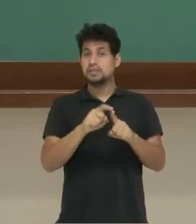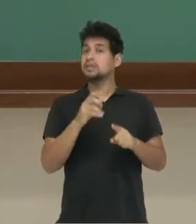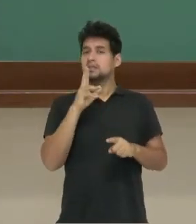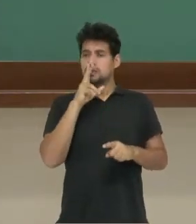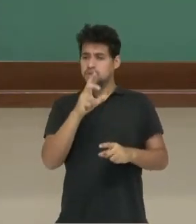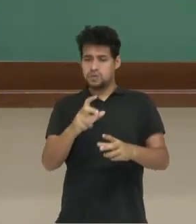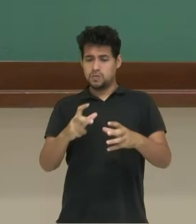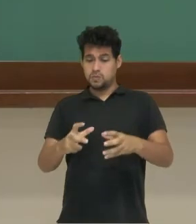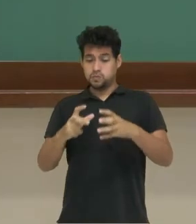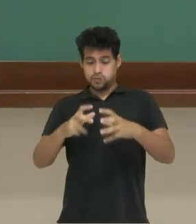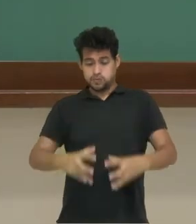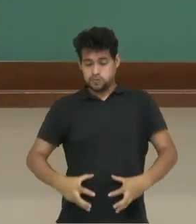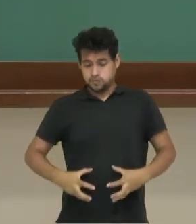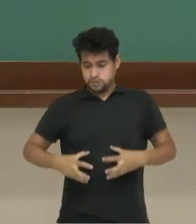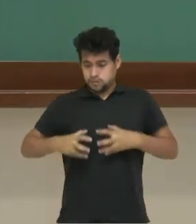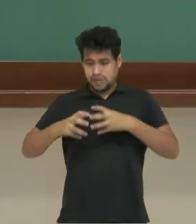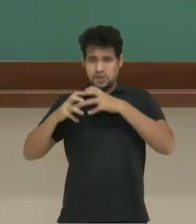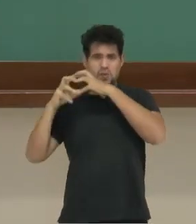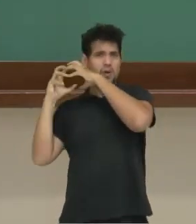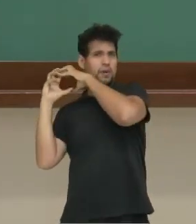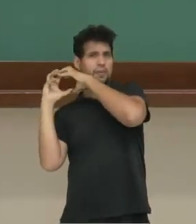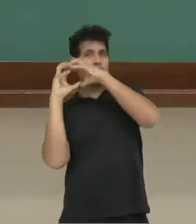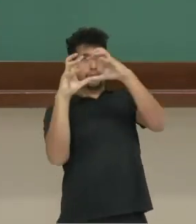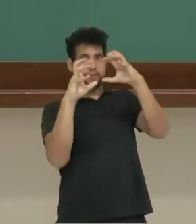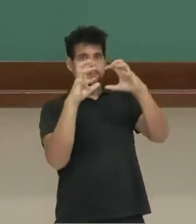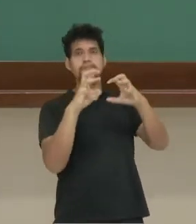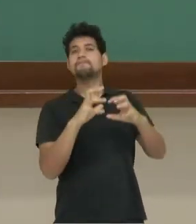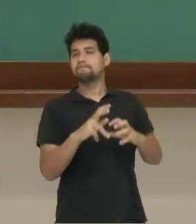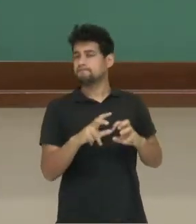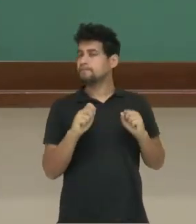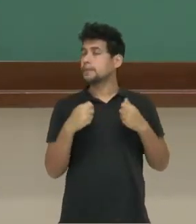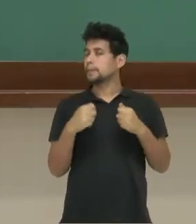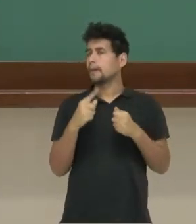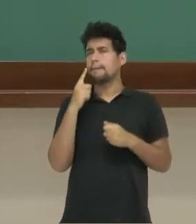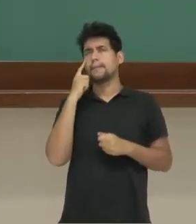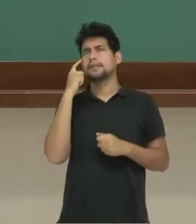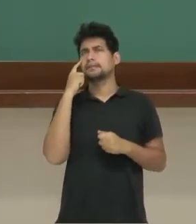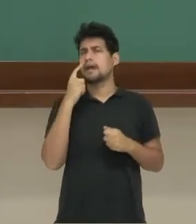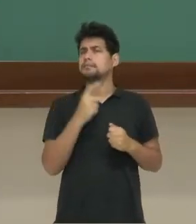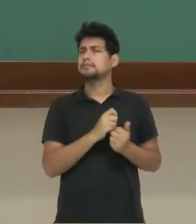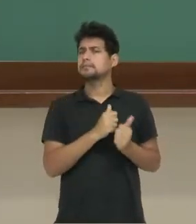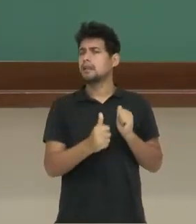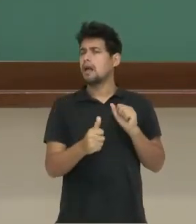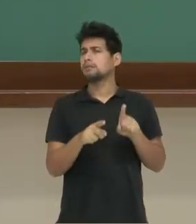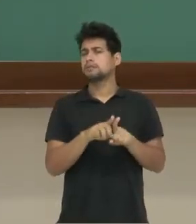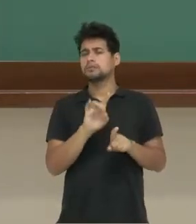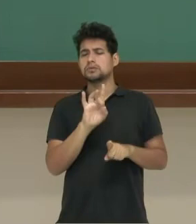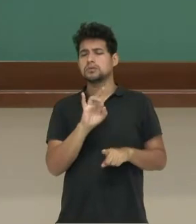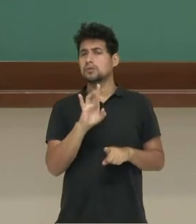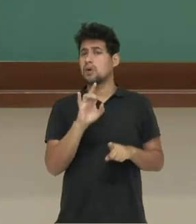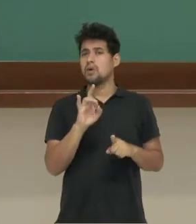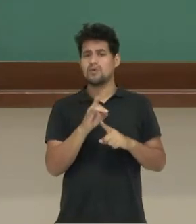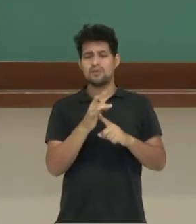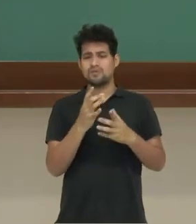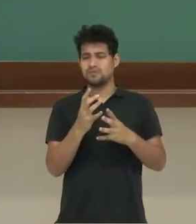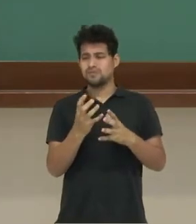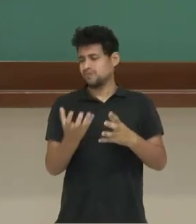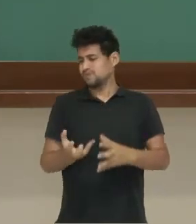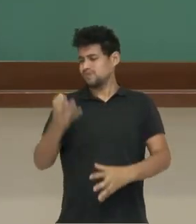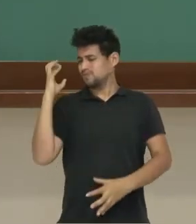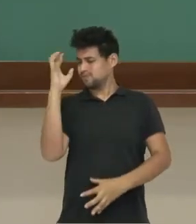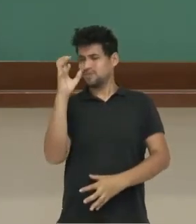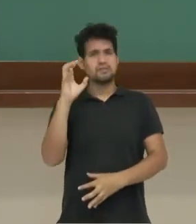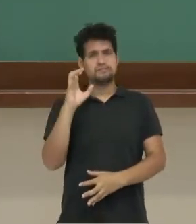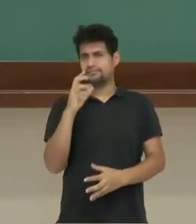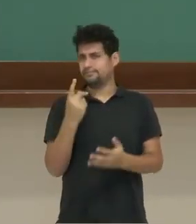peso, né? Para o arremesso, ok? Então, pensar que você executa um arremesso somente com o braço é errado. Na verdade,